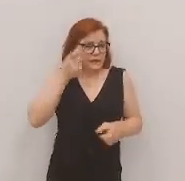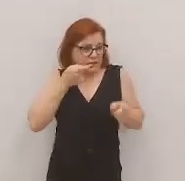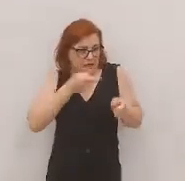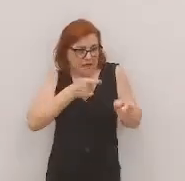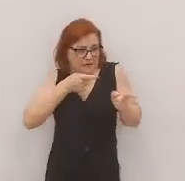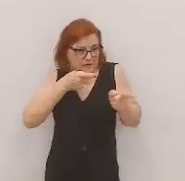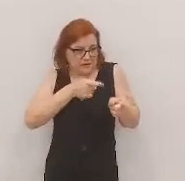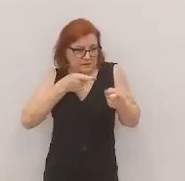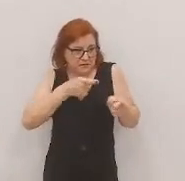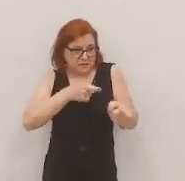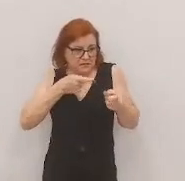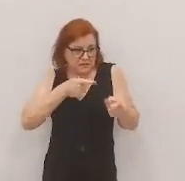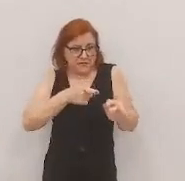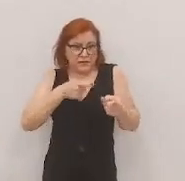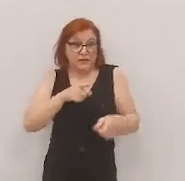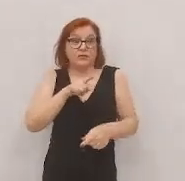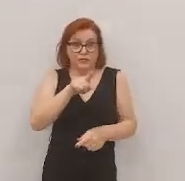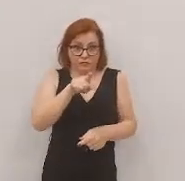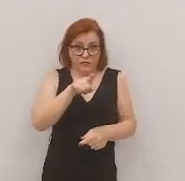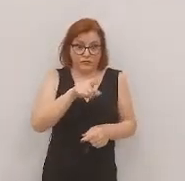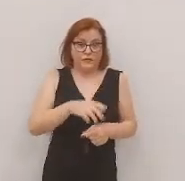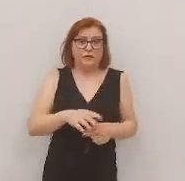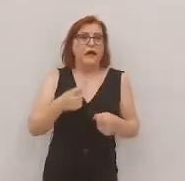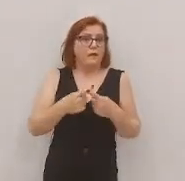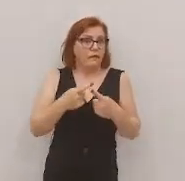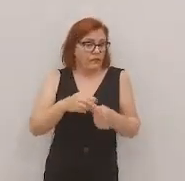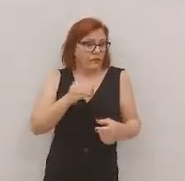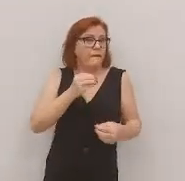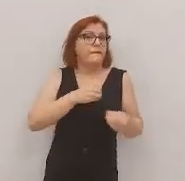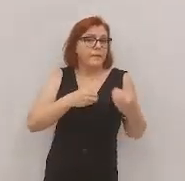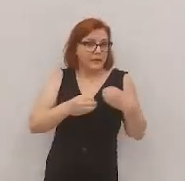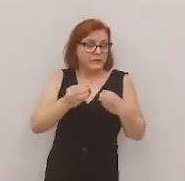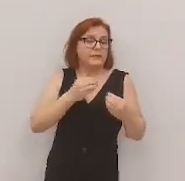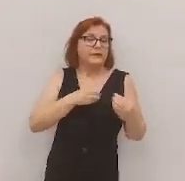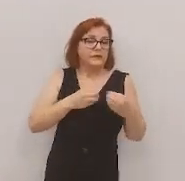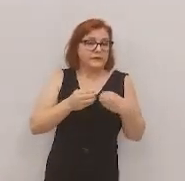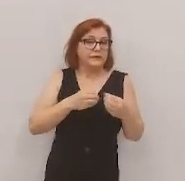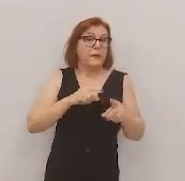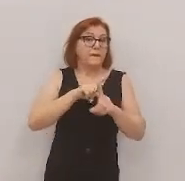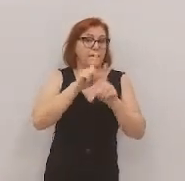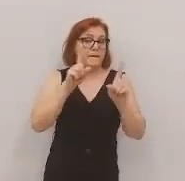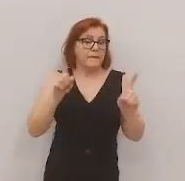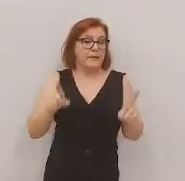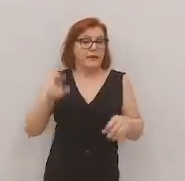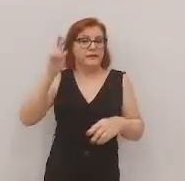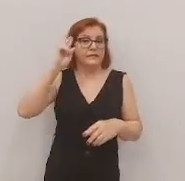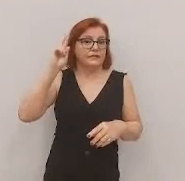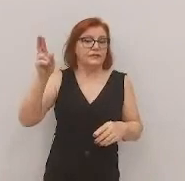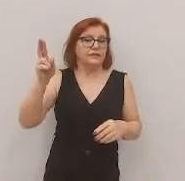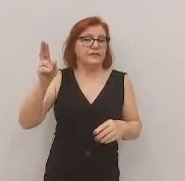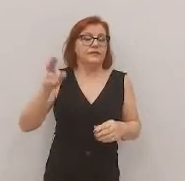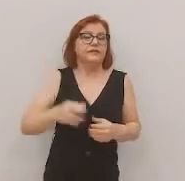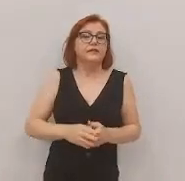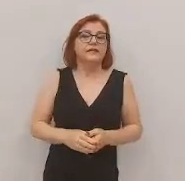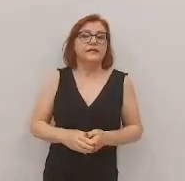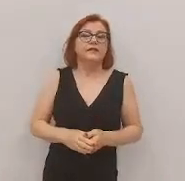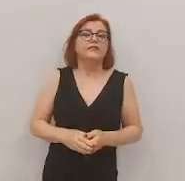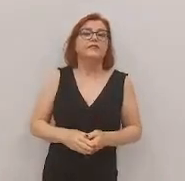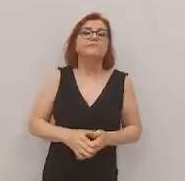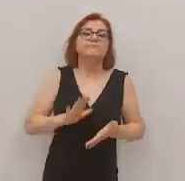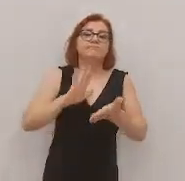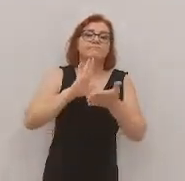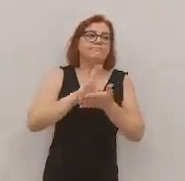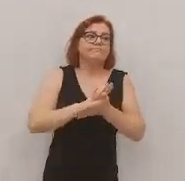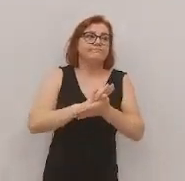alguma coisa com que nos acusar. Não é verdade? Mas o Senhor, o que o Senhor